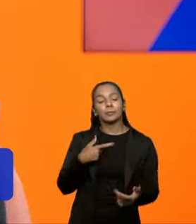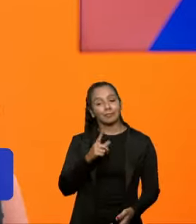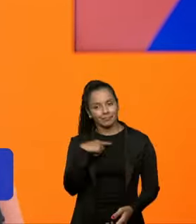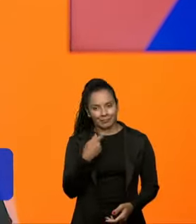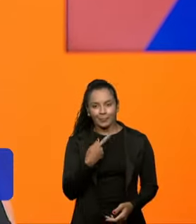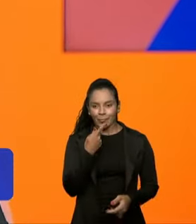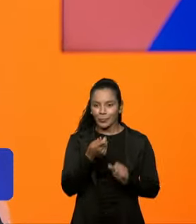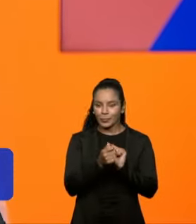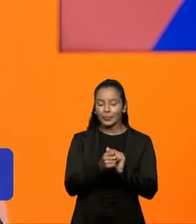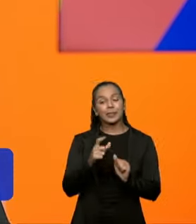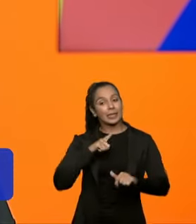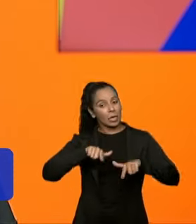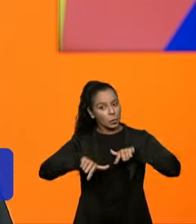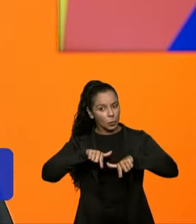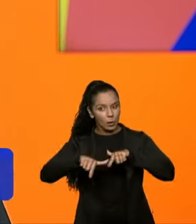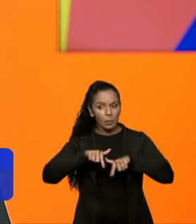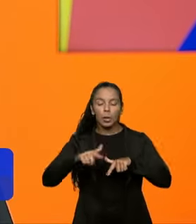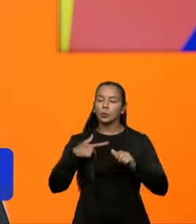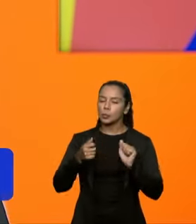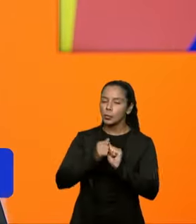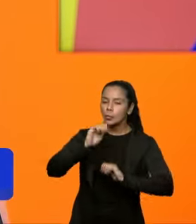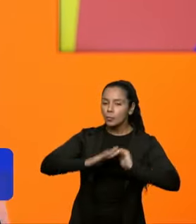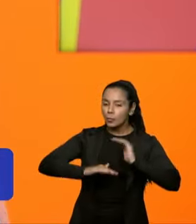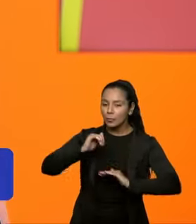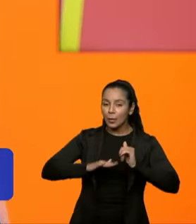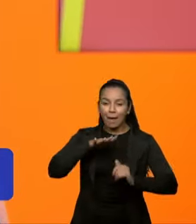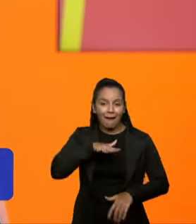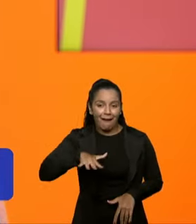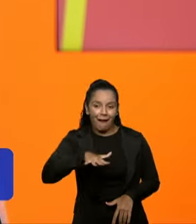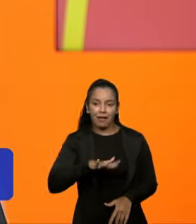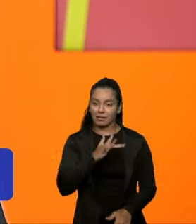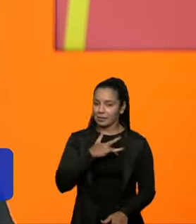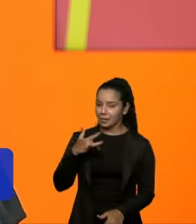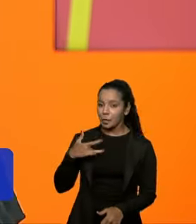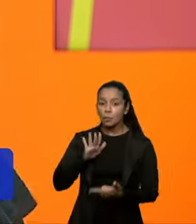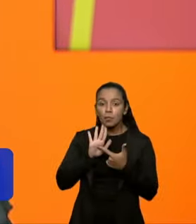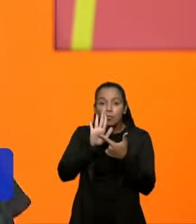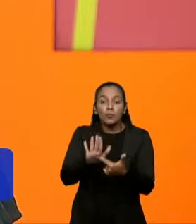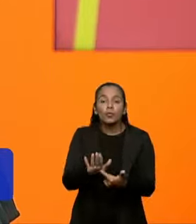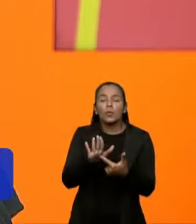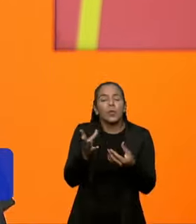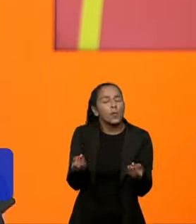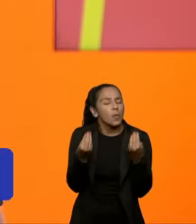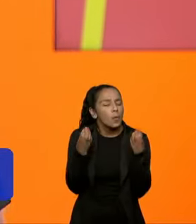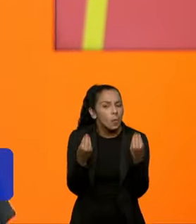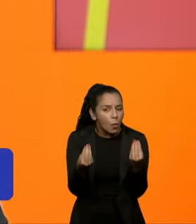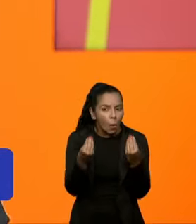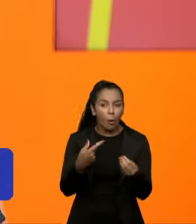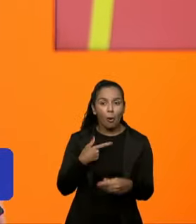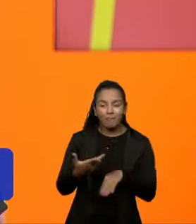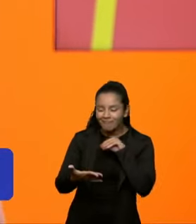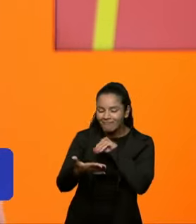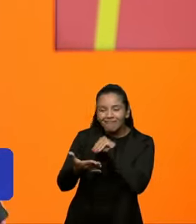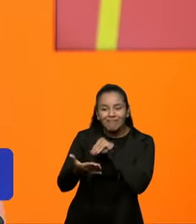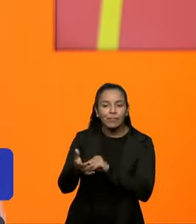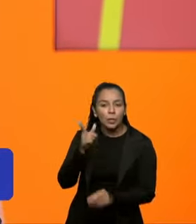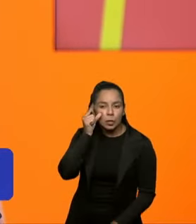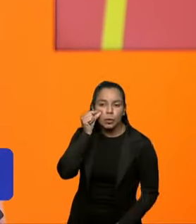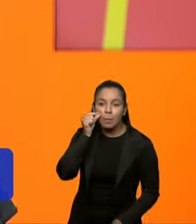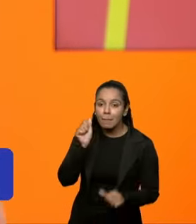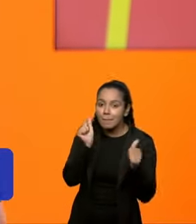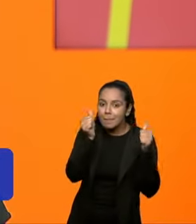tem, inclusive, um trabalho com profissionais da área de saúde, né? Mostrando o quanto a insônia